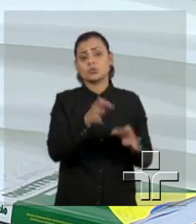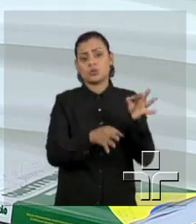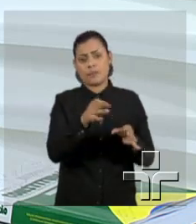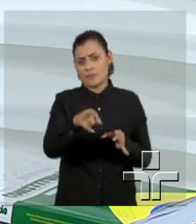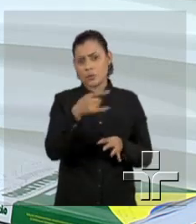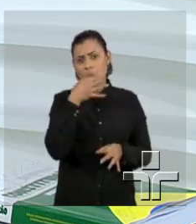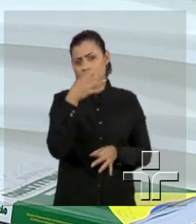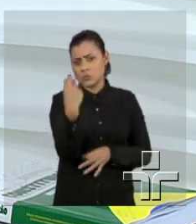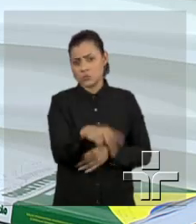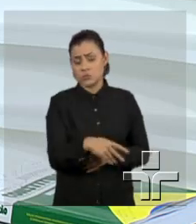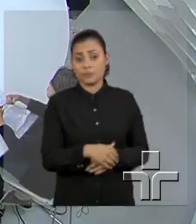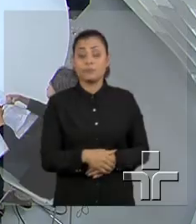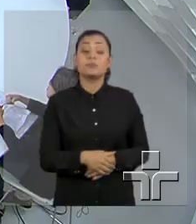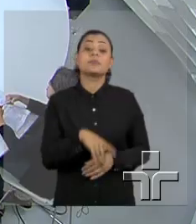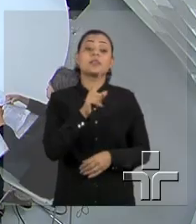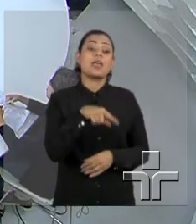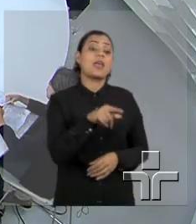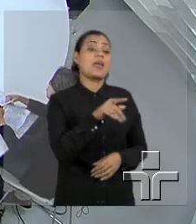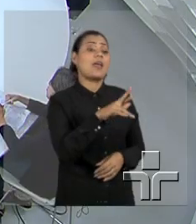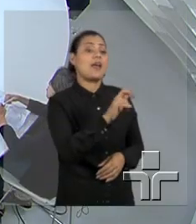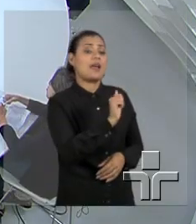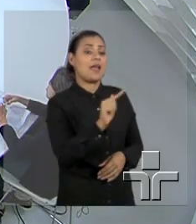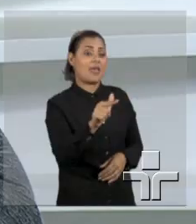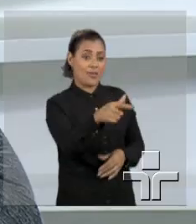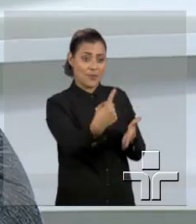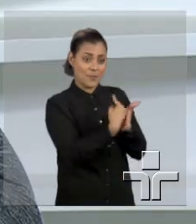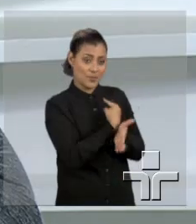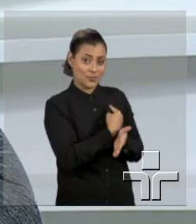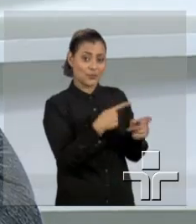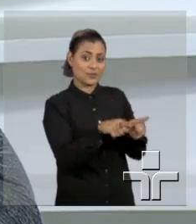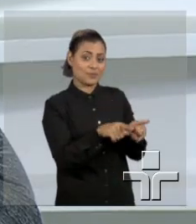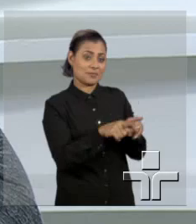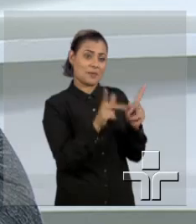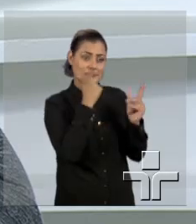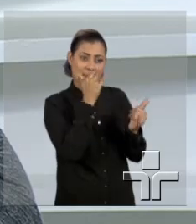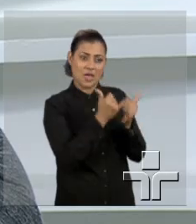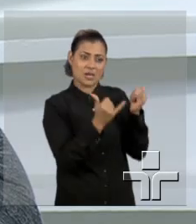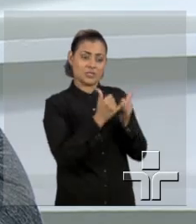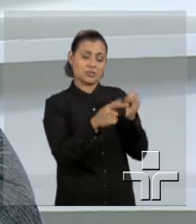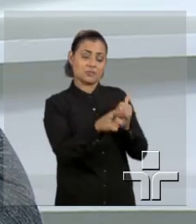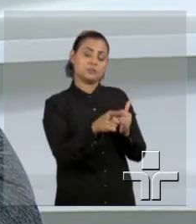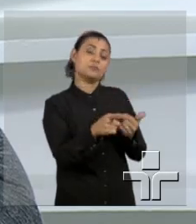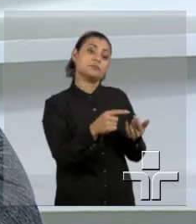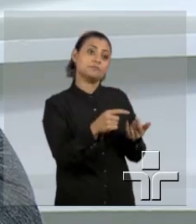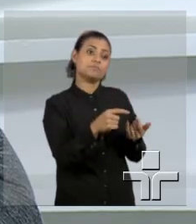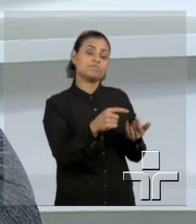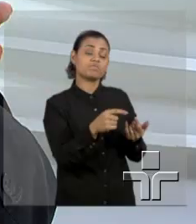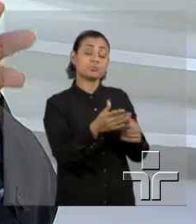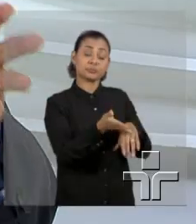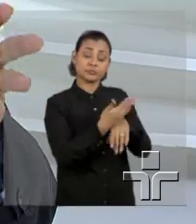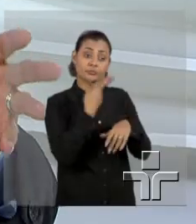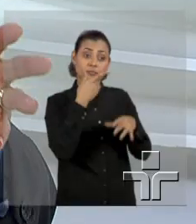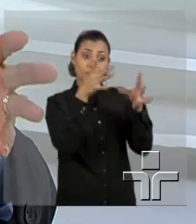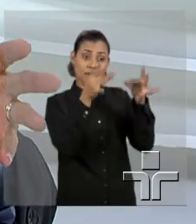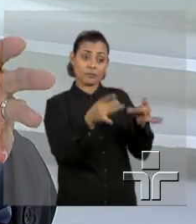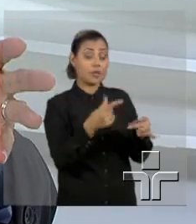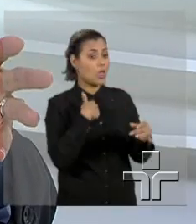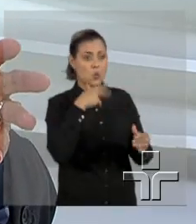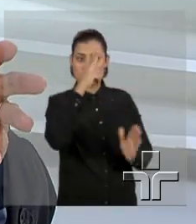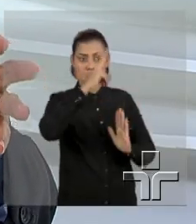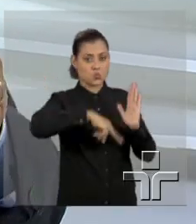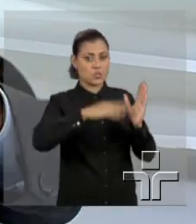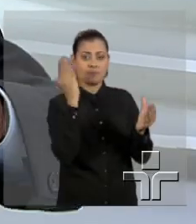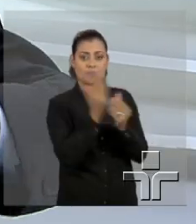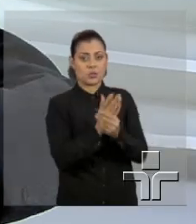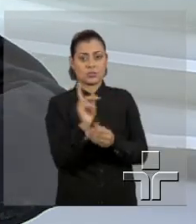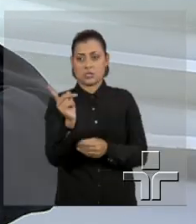retomando o que o Raquel Landino, Raquel, você perguntou. Eu apenas deveria ter dito, eu não li esses processos